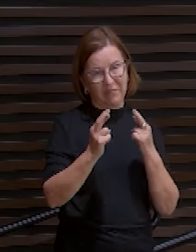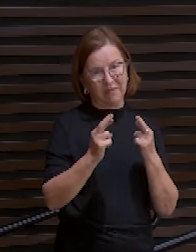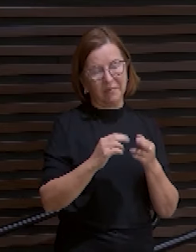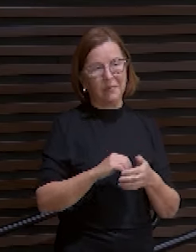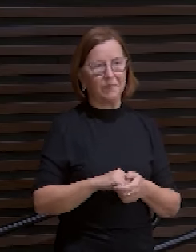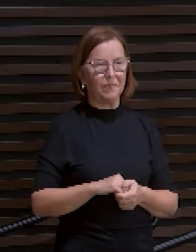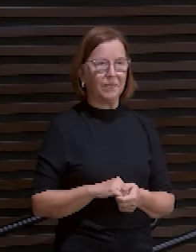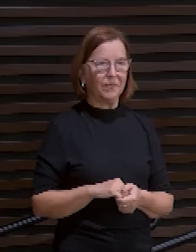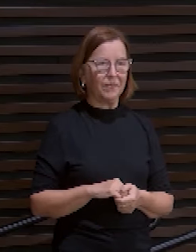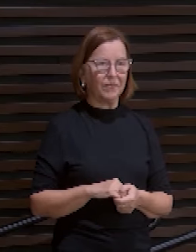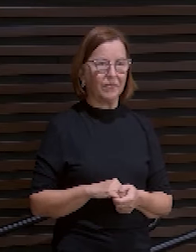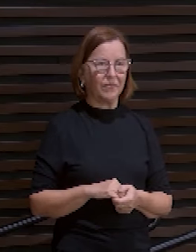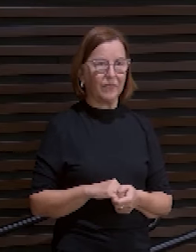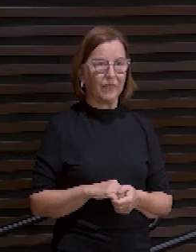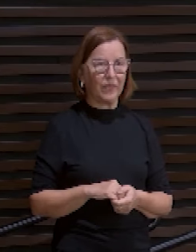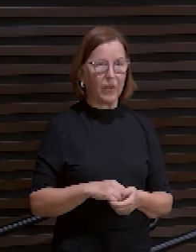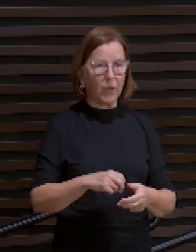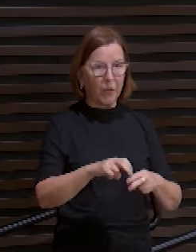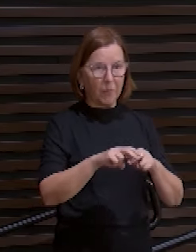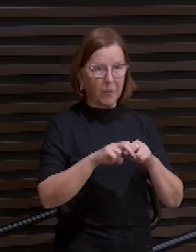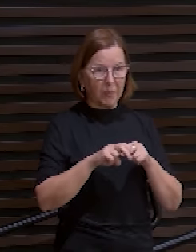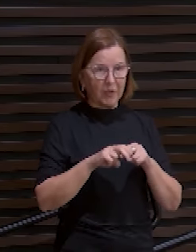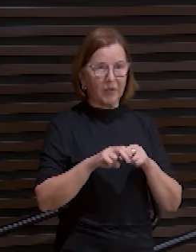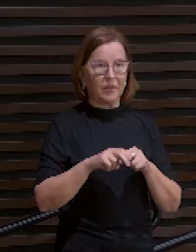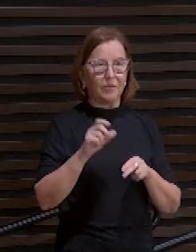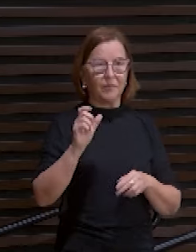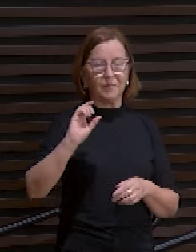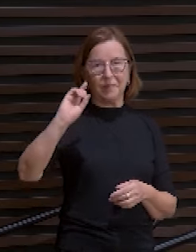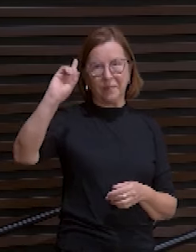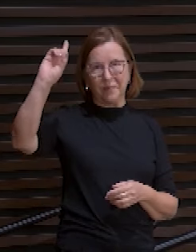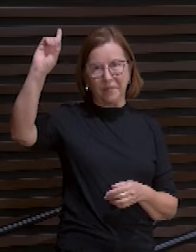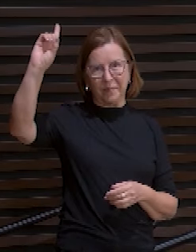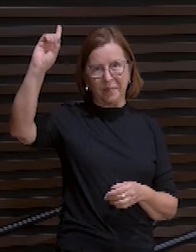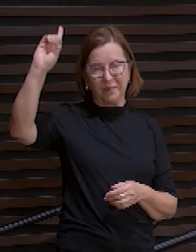relacionamentos por isso nós vamos paraa palavra de Deus